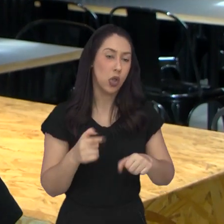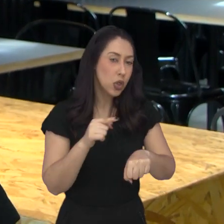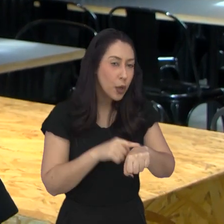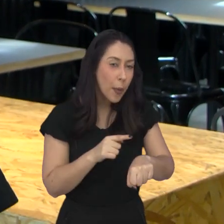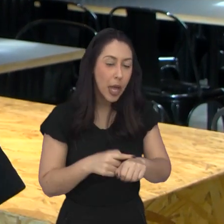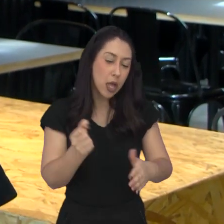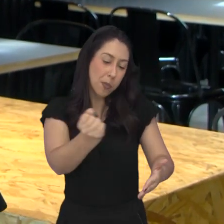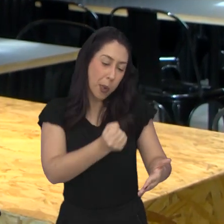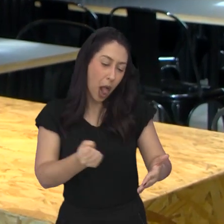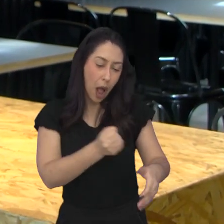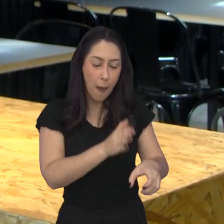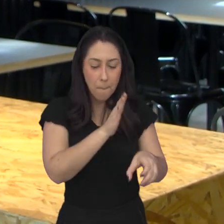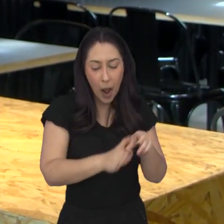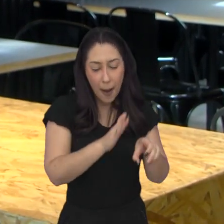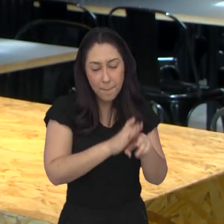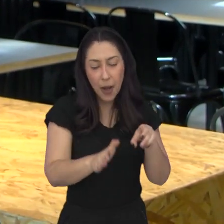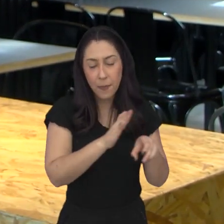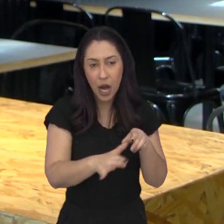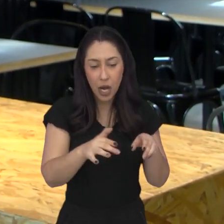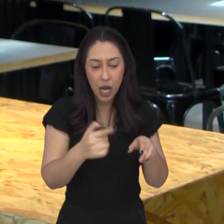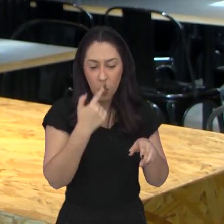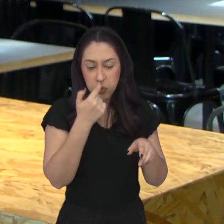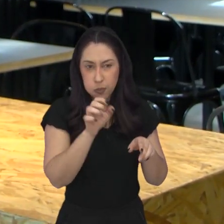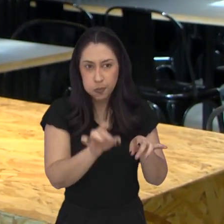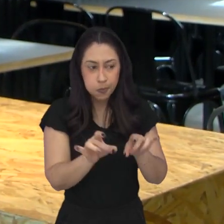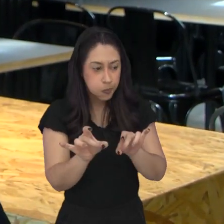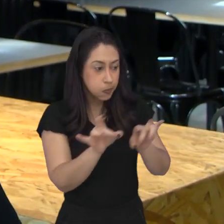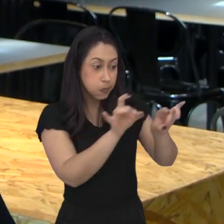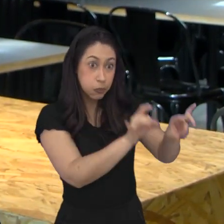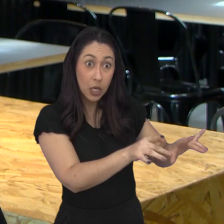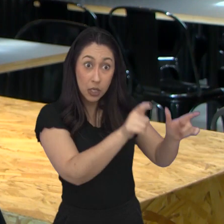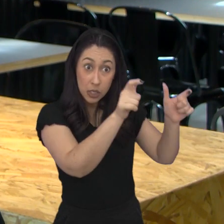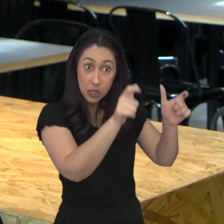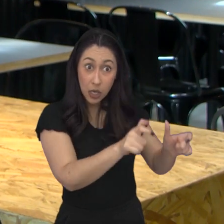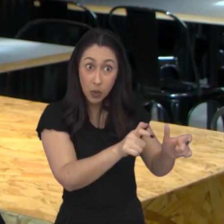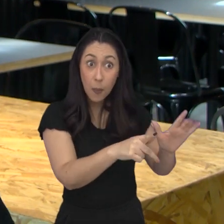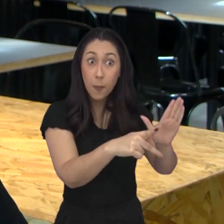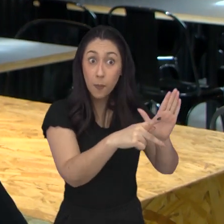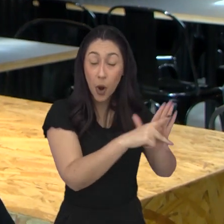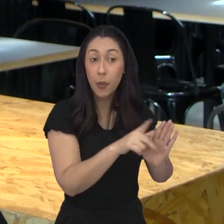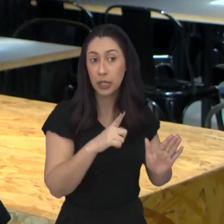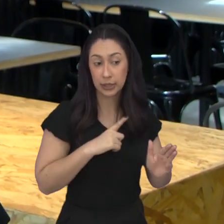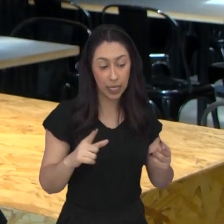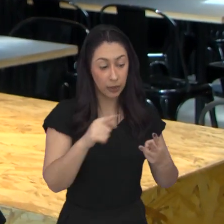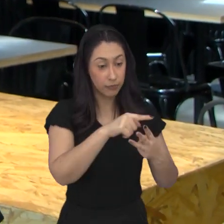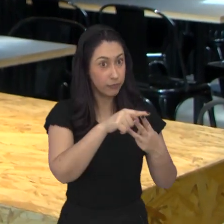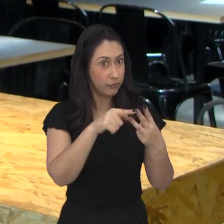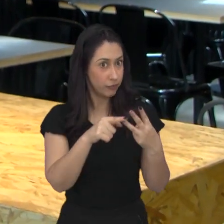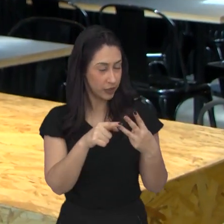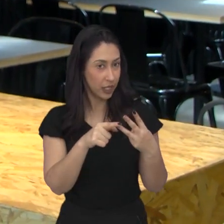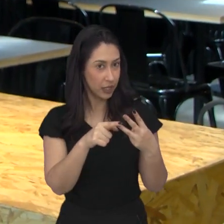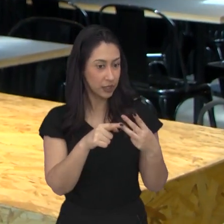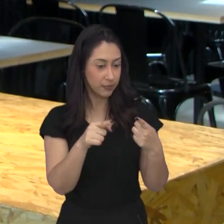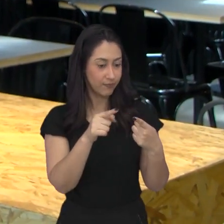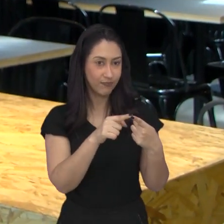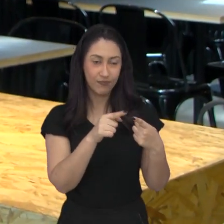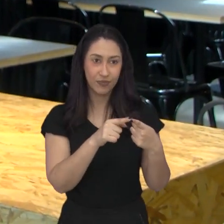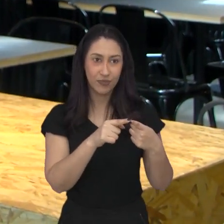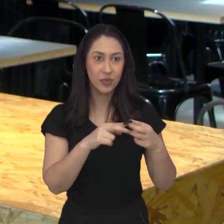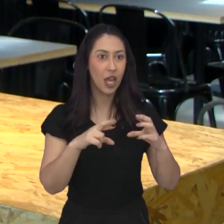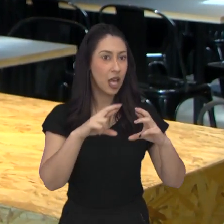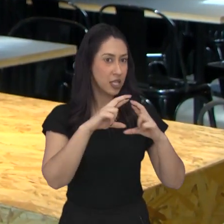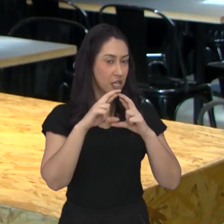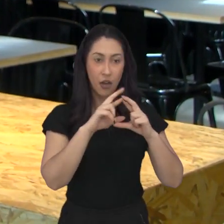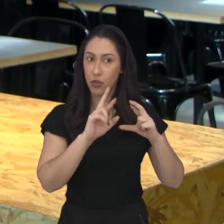de verduras, legumes, por exemplo, vão sendo dispensadas, né, já vão para o lixo correto. A gente tem 3 tipos de lixeira dentro da cozinha: o